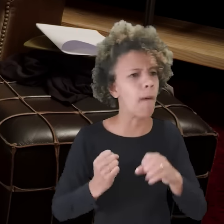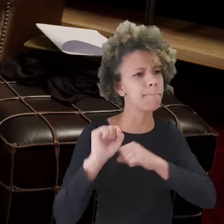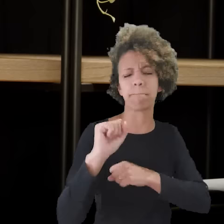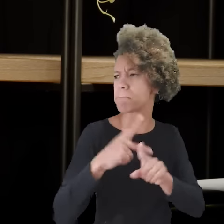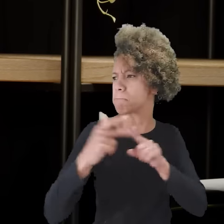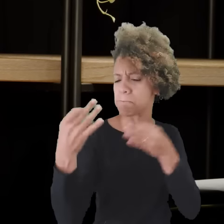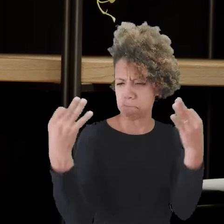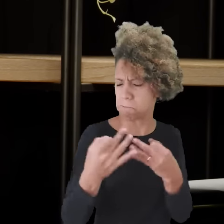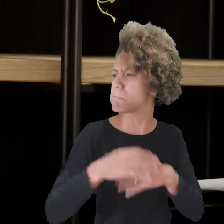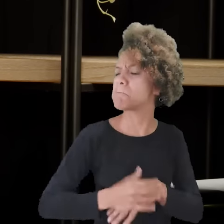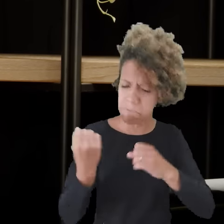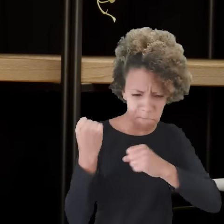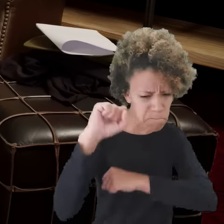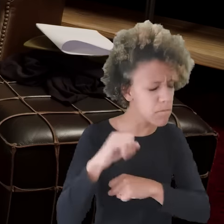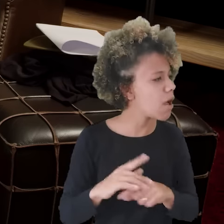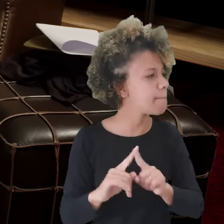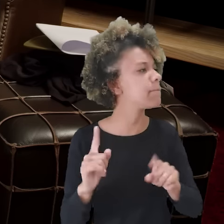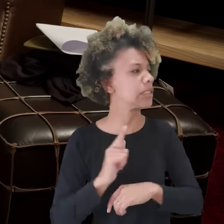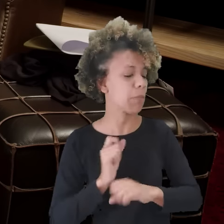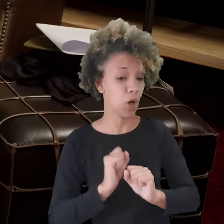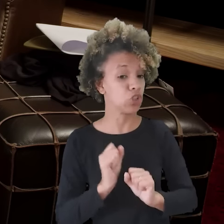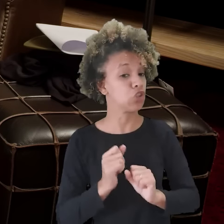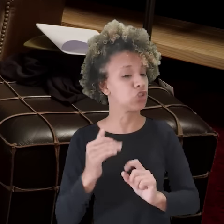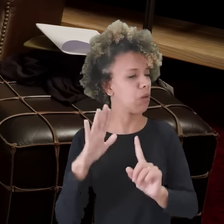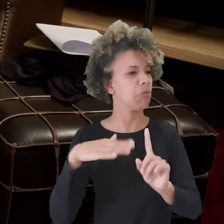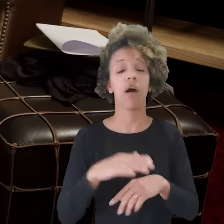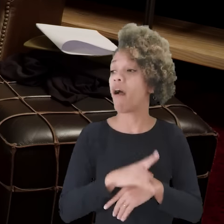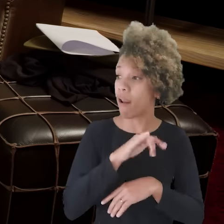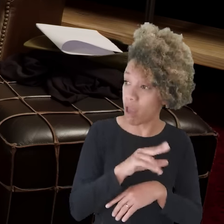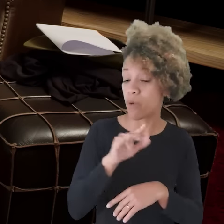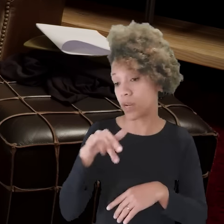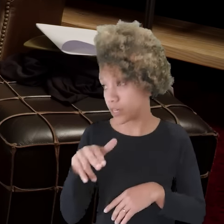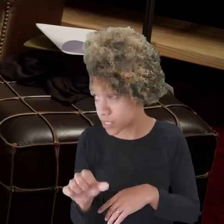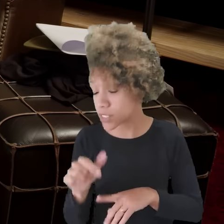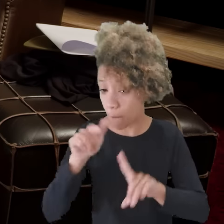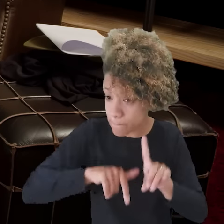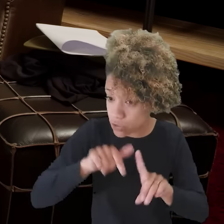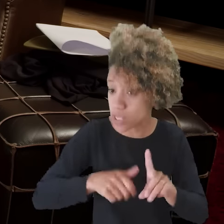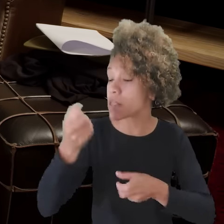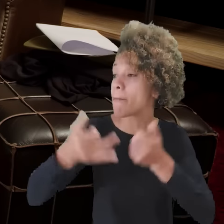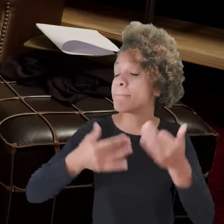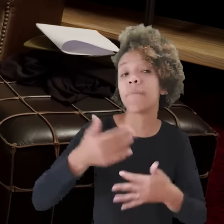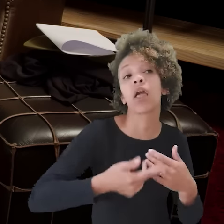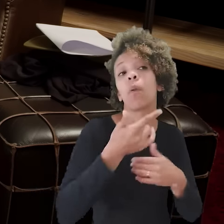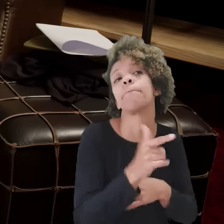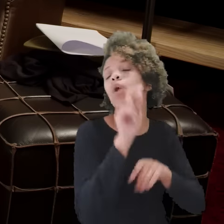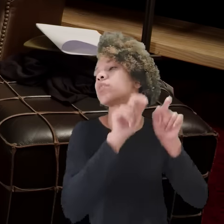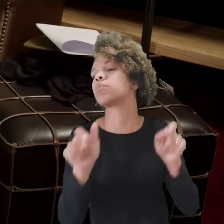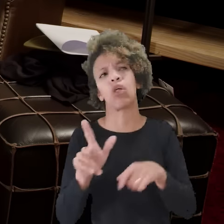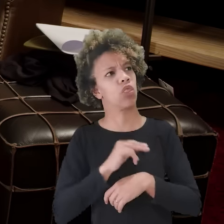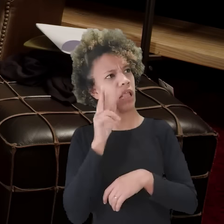Lezin Ele termina com herói é mais ele era um herói porque ele só tem um personagem que aí é o Léo Lins falando para